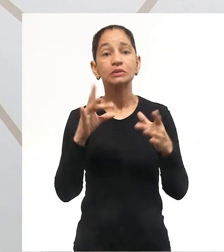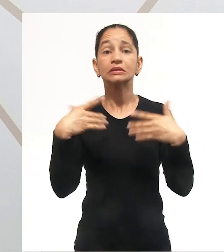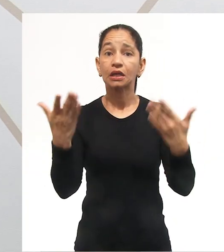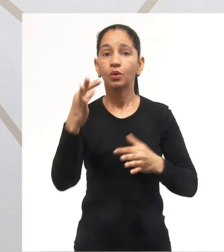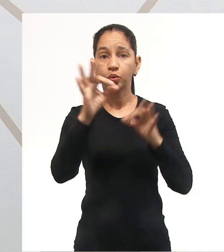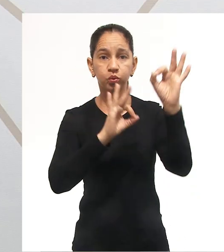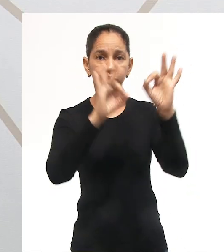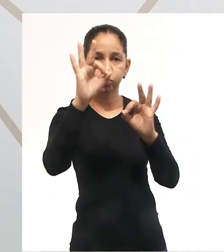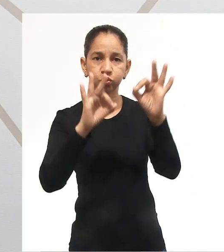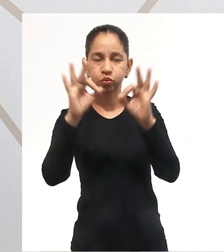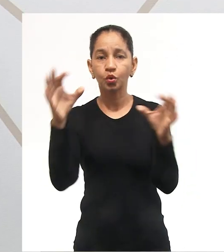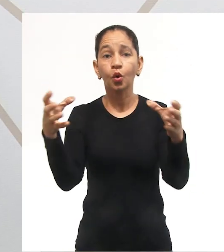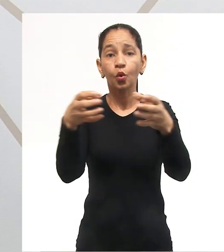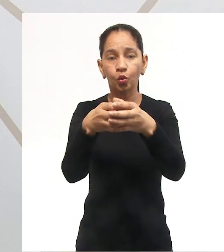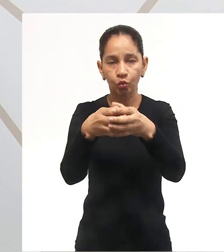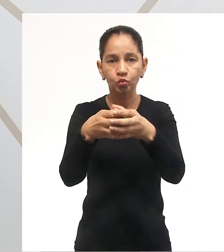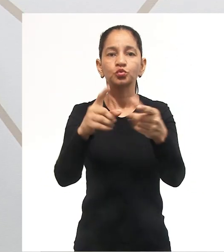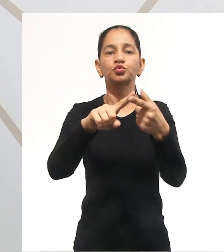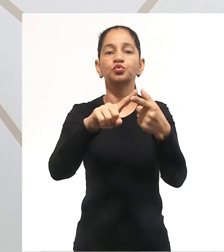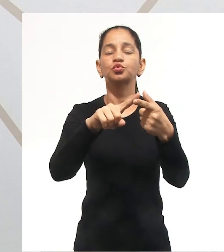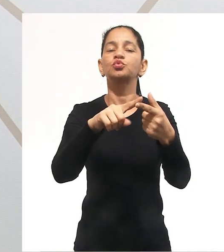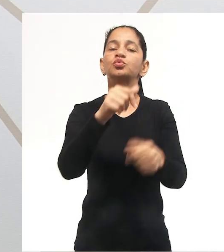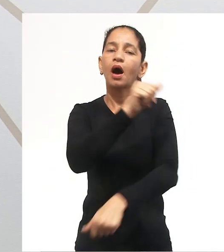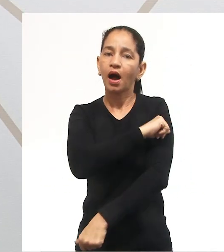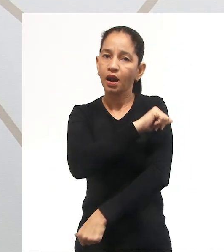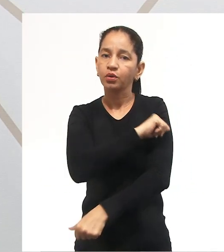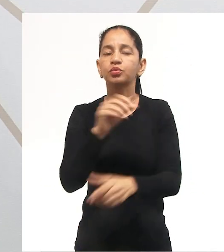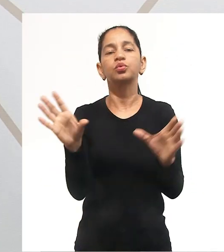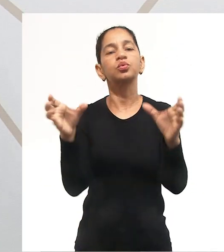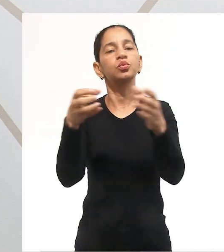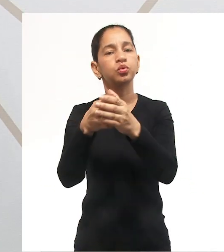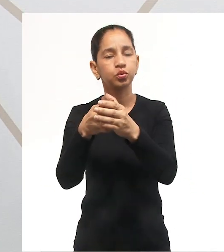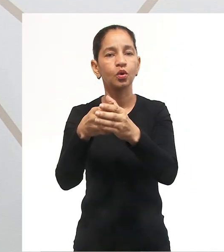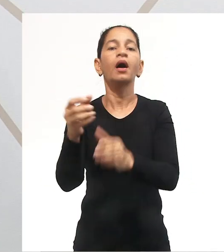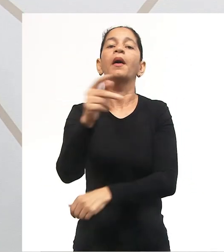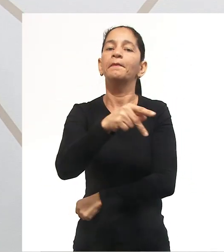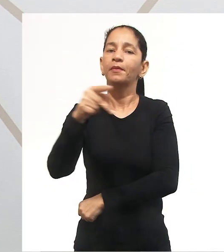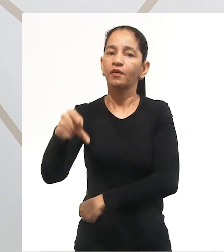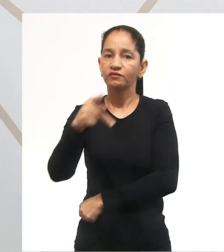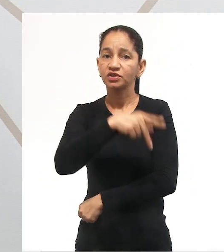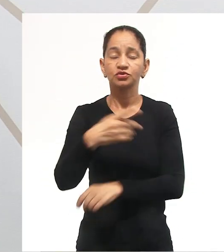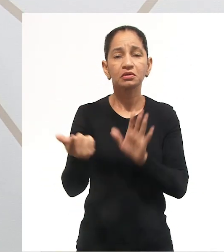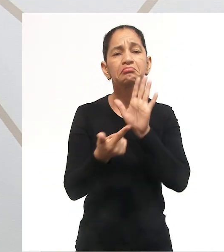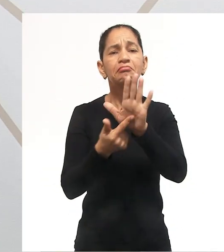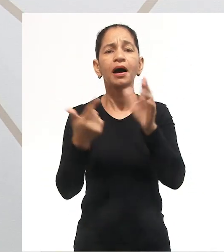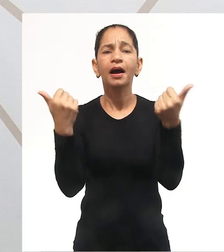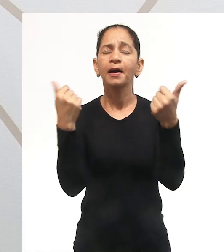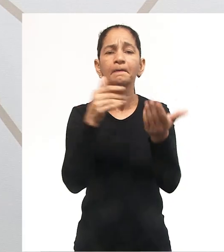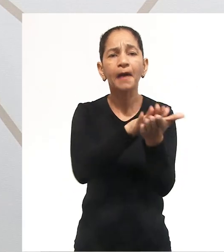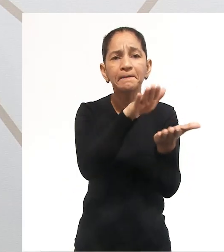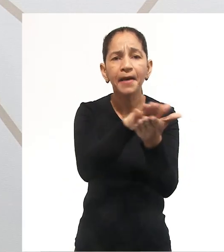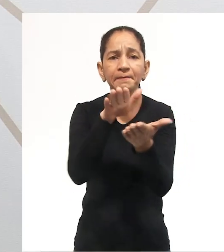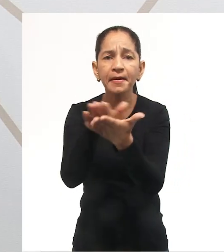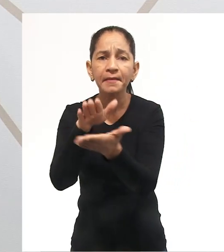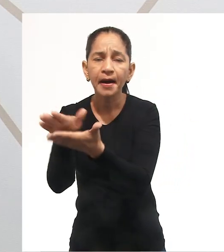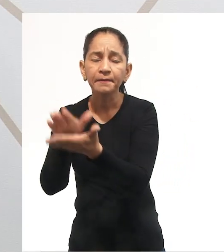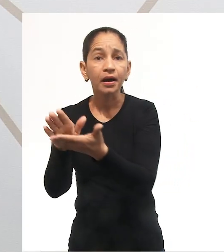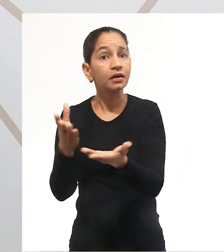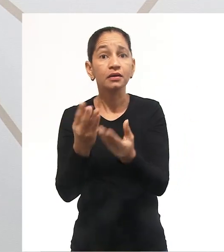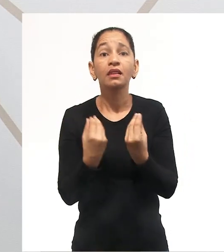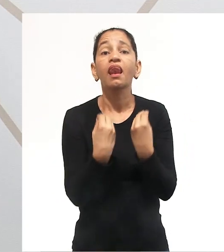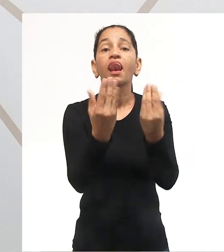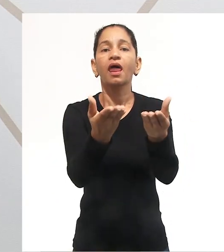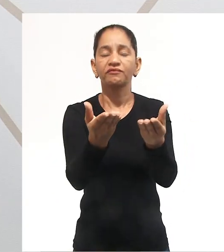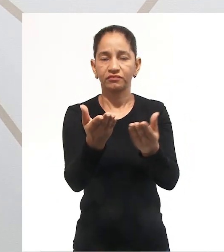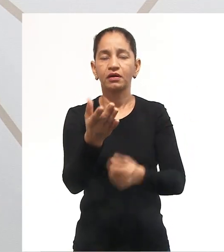de professores e alunos, a pesquisa que é divulgada no evento e a extensão que é levar esse